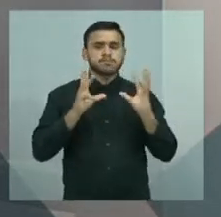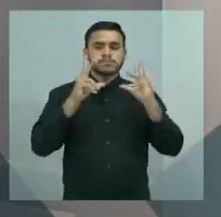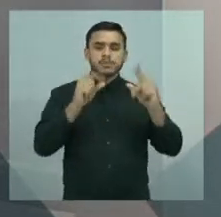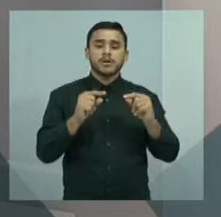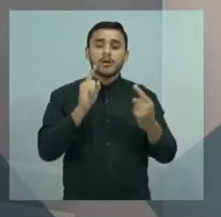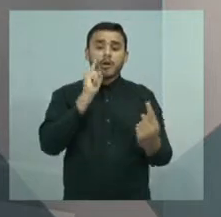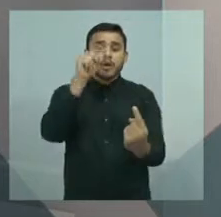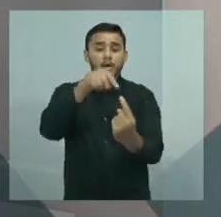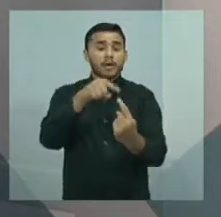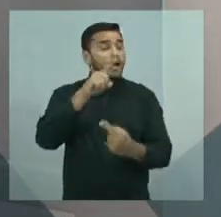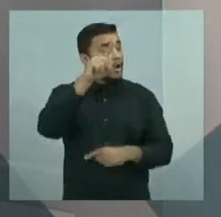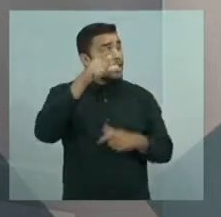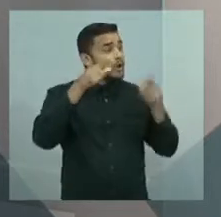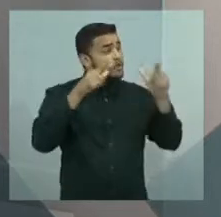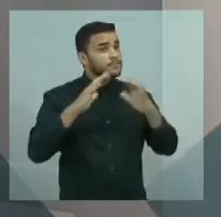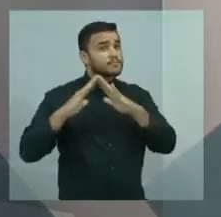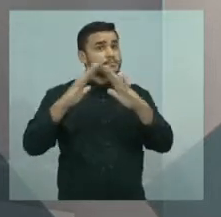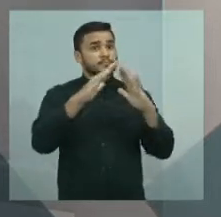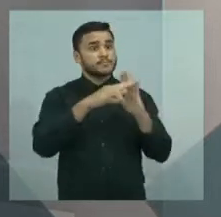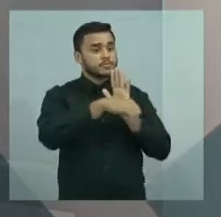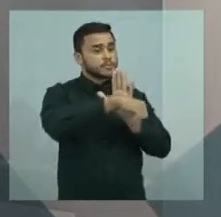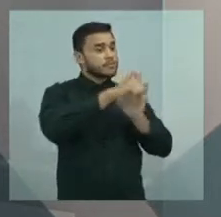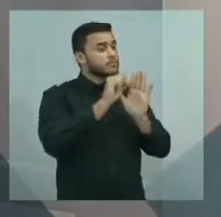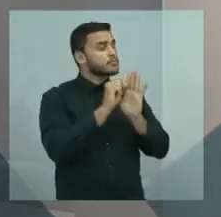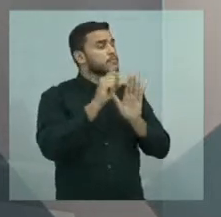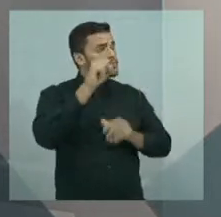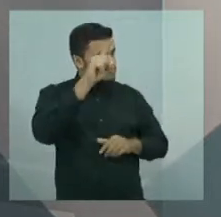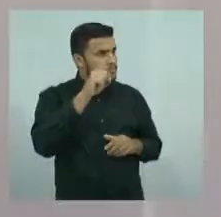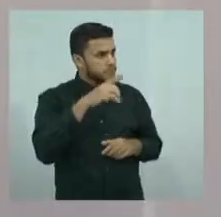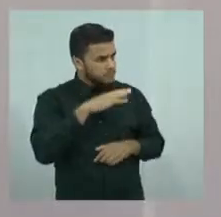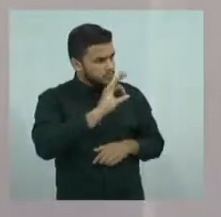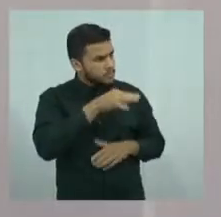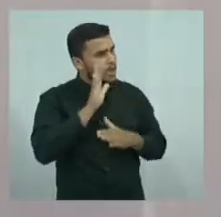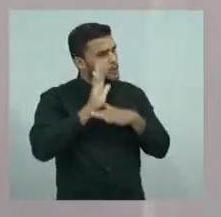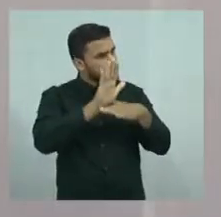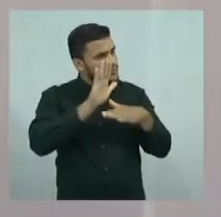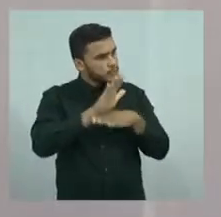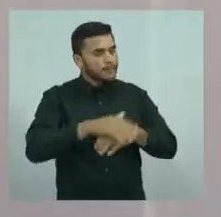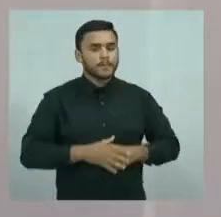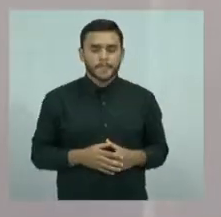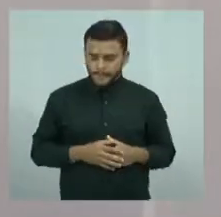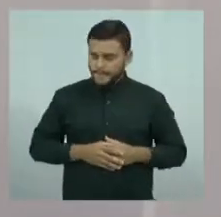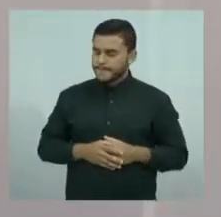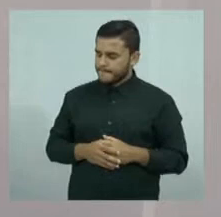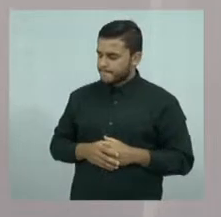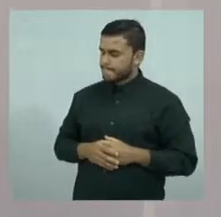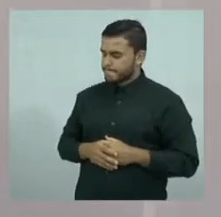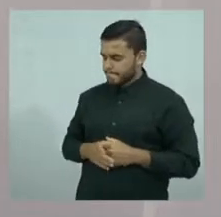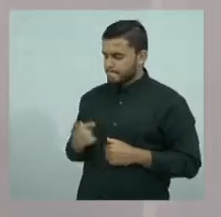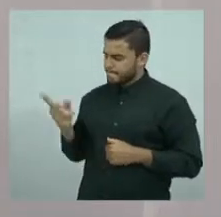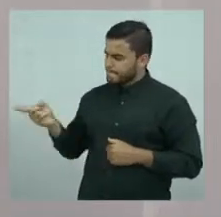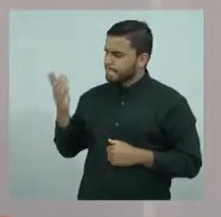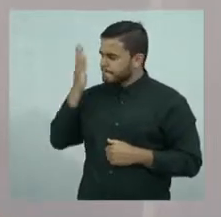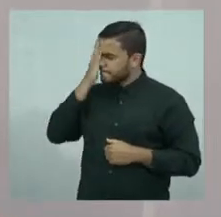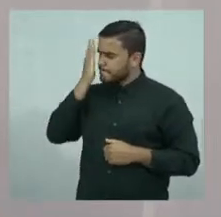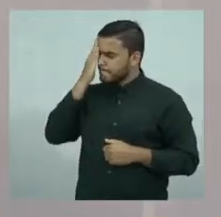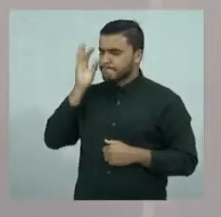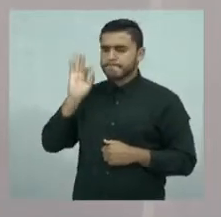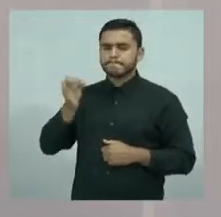no caso do bairro Benfica, né, que o senhor é muito também ligado ao bairro Benfica? Olha, eu estava, todos nós, por